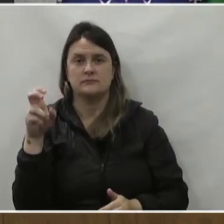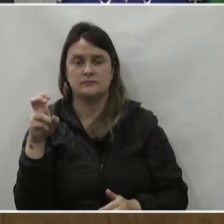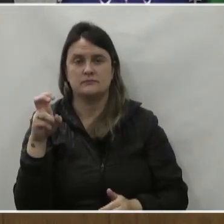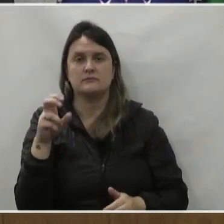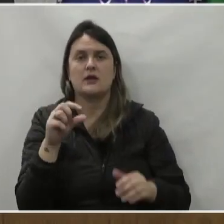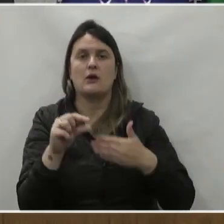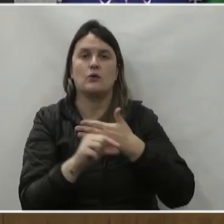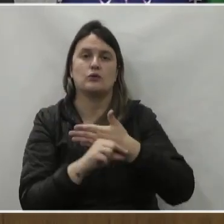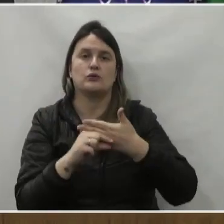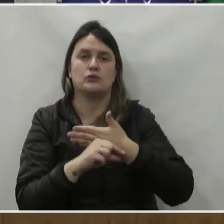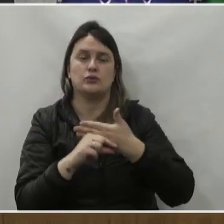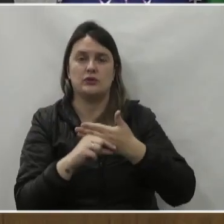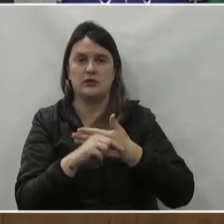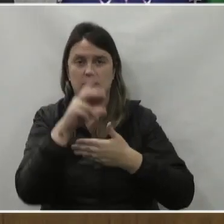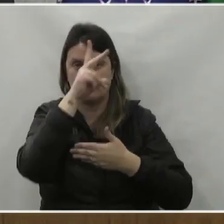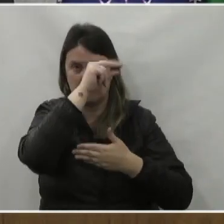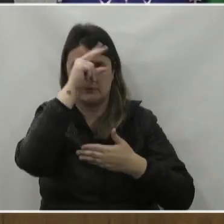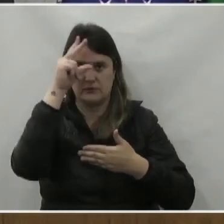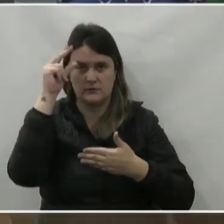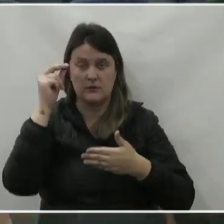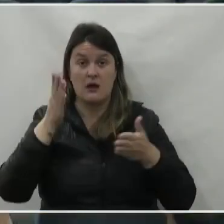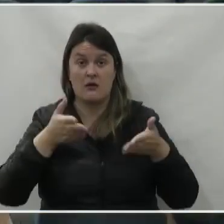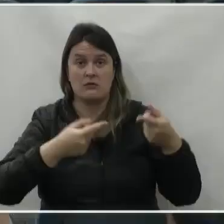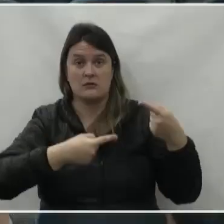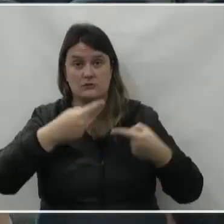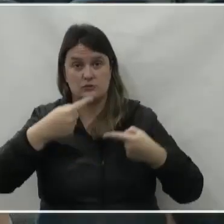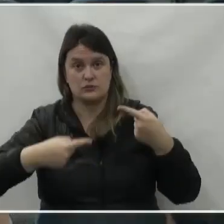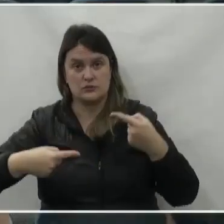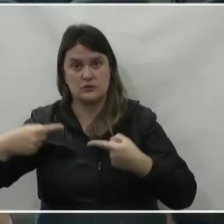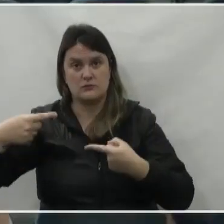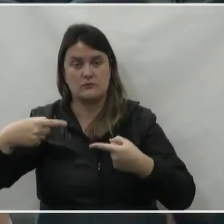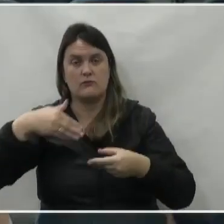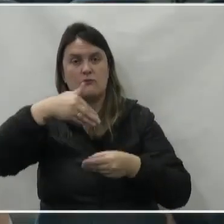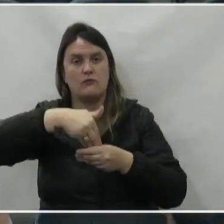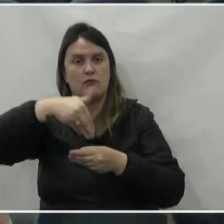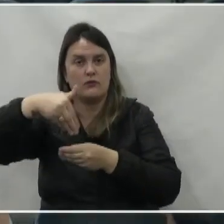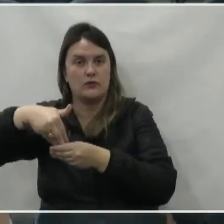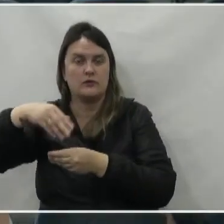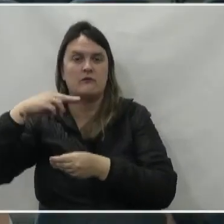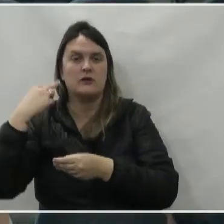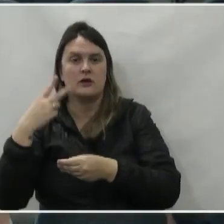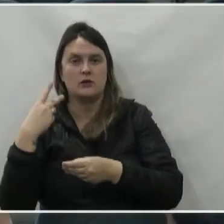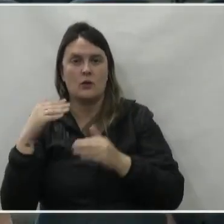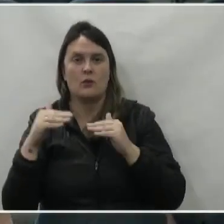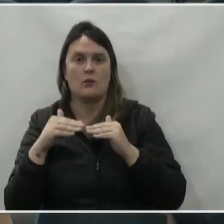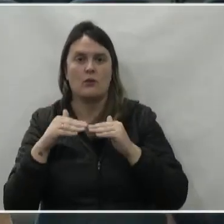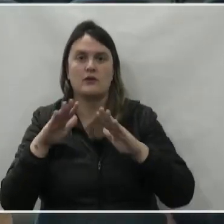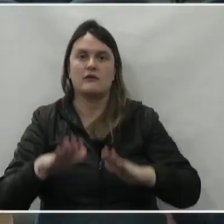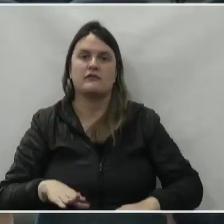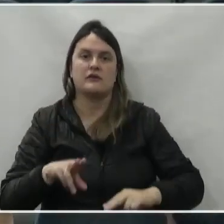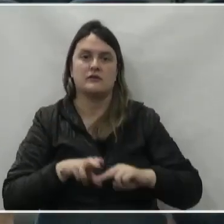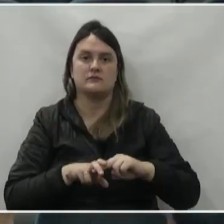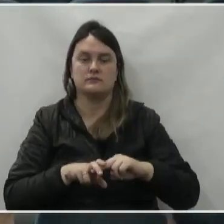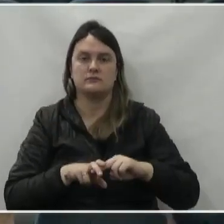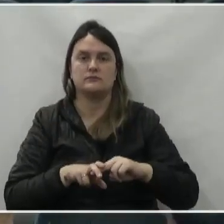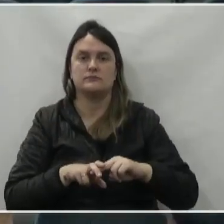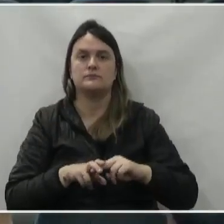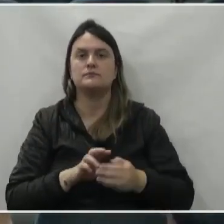47/2025, de autoria do Poder Executivo. Em discussão? Em votação, senhores vereadores que aprovam, permaneçam como